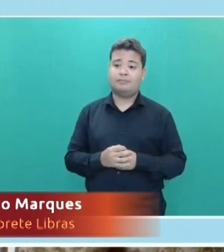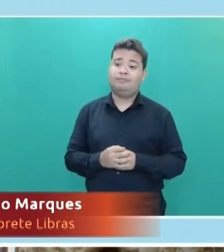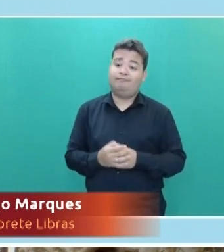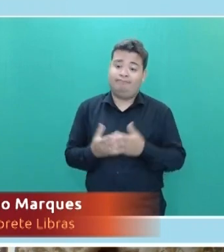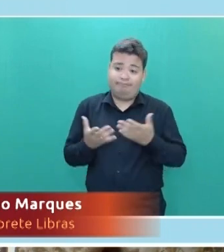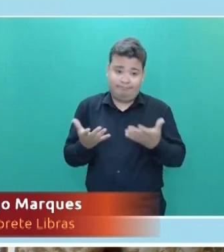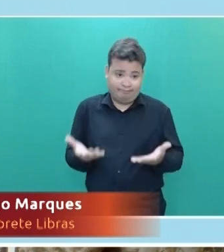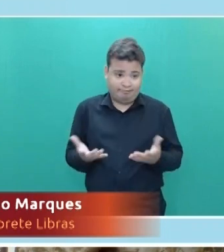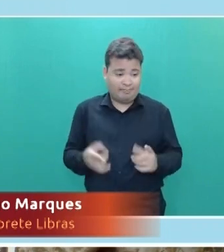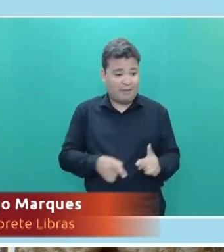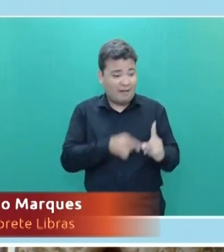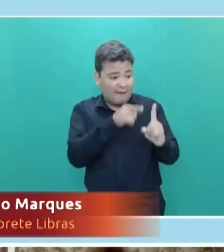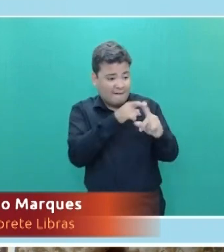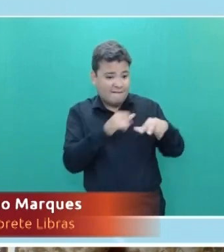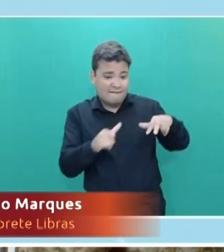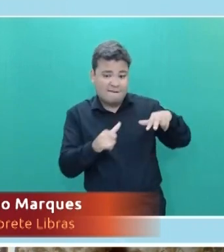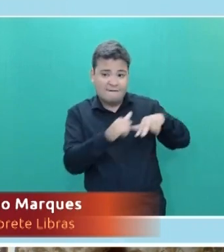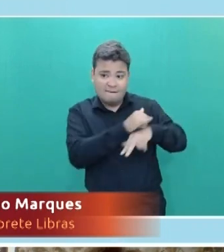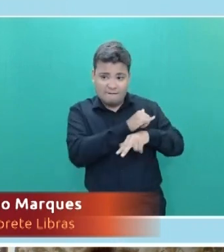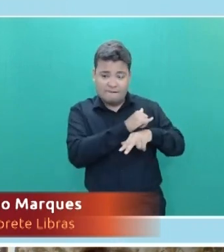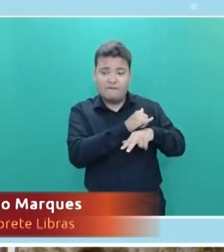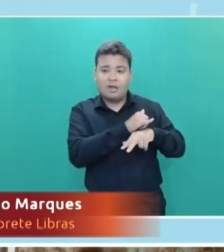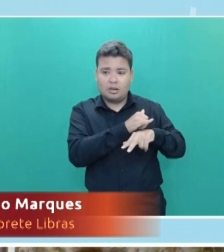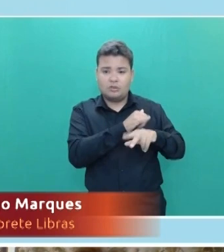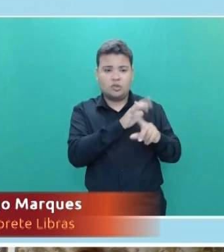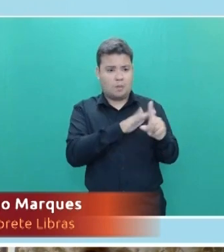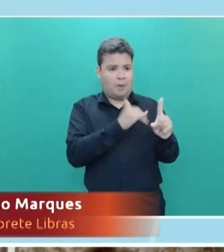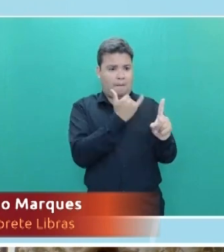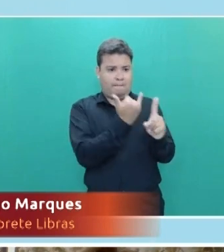quem sofre que vai, em algum momento,